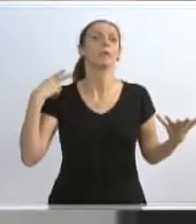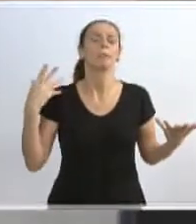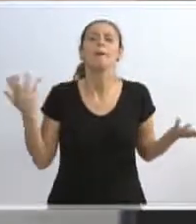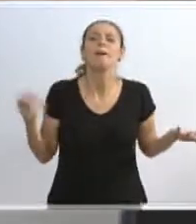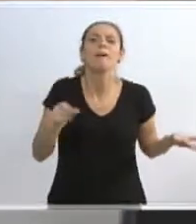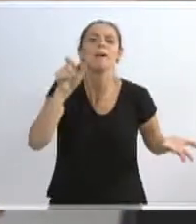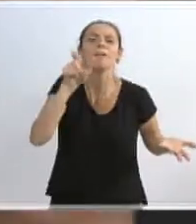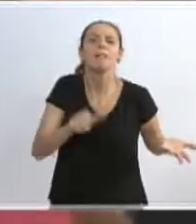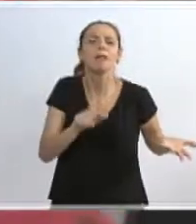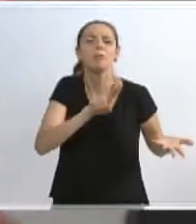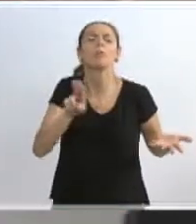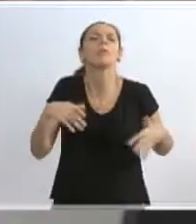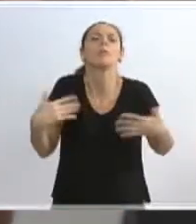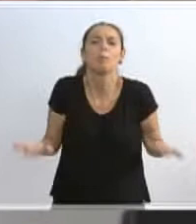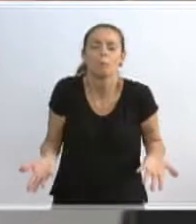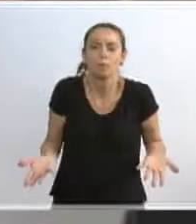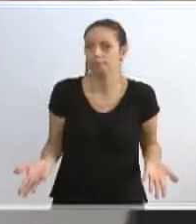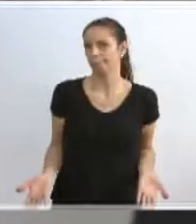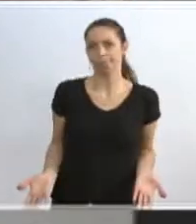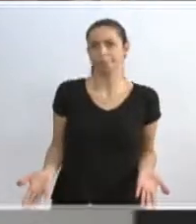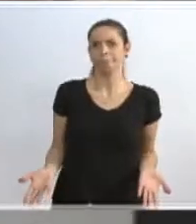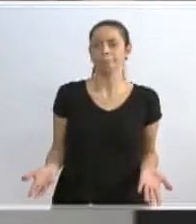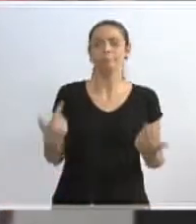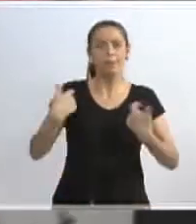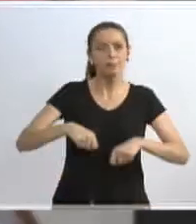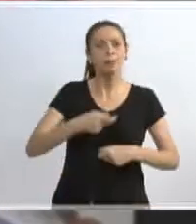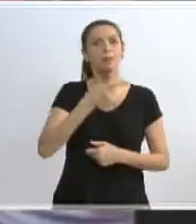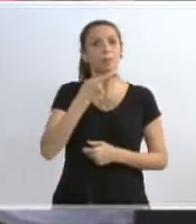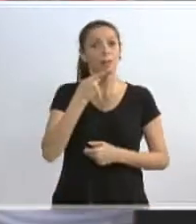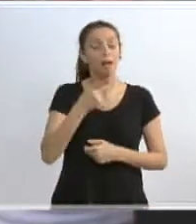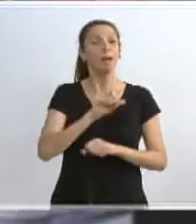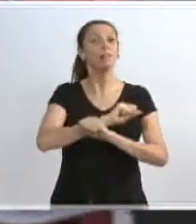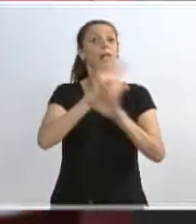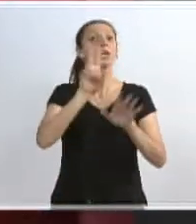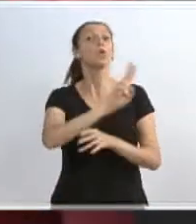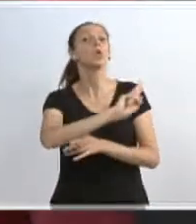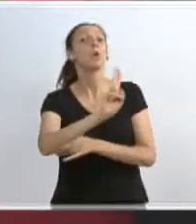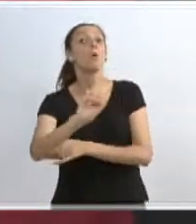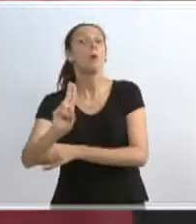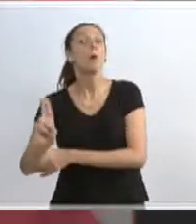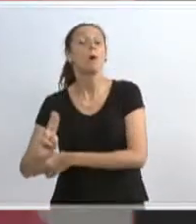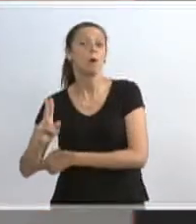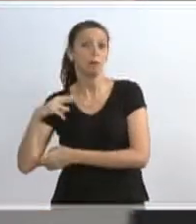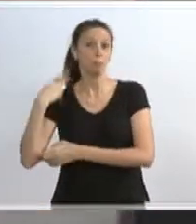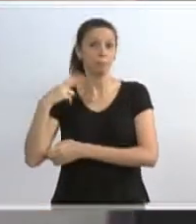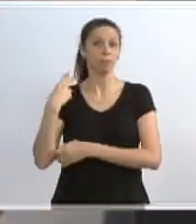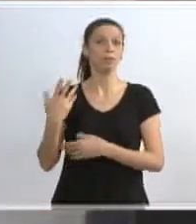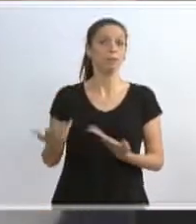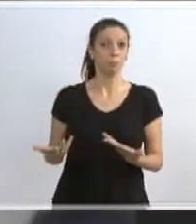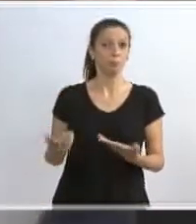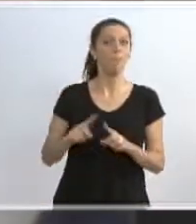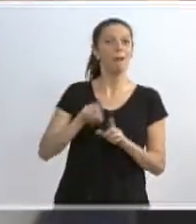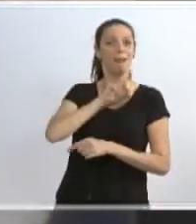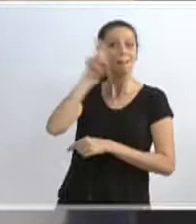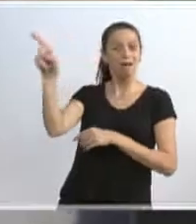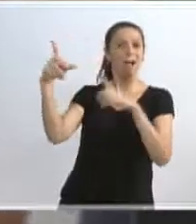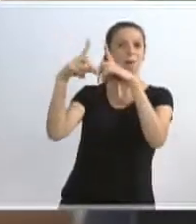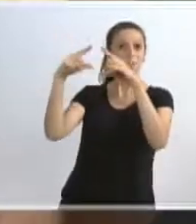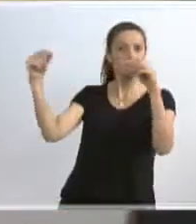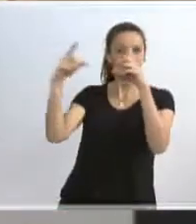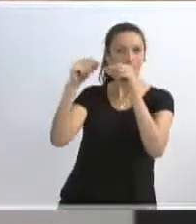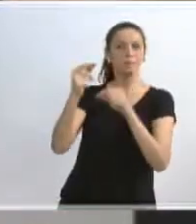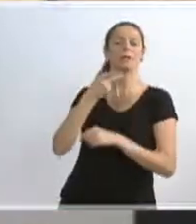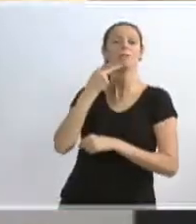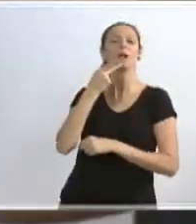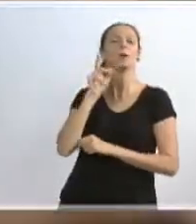nebulosa, apesar de que quem deixou nebuloso e no ar foi o delator que lá disse que vereadores de Blumenau,